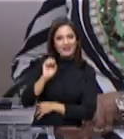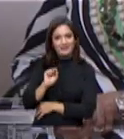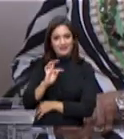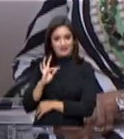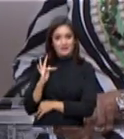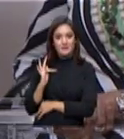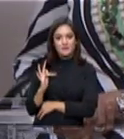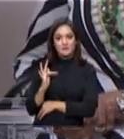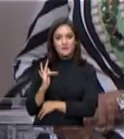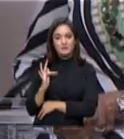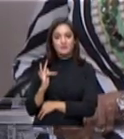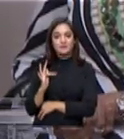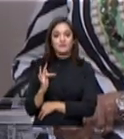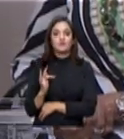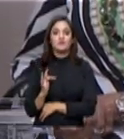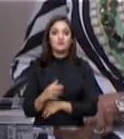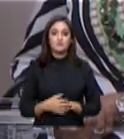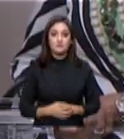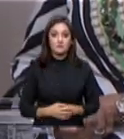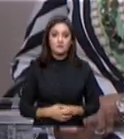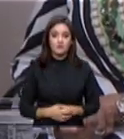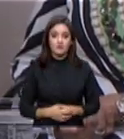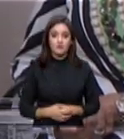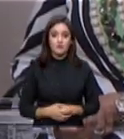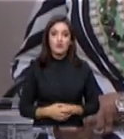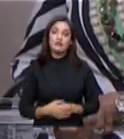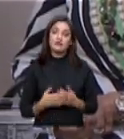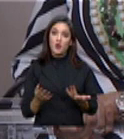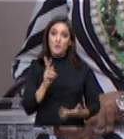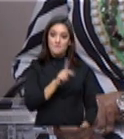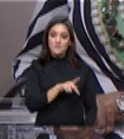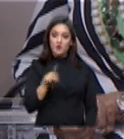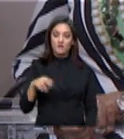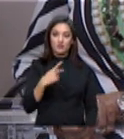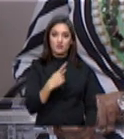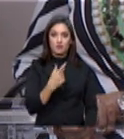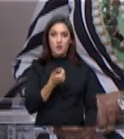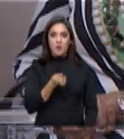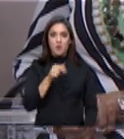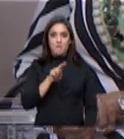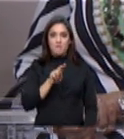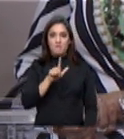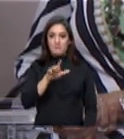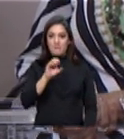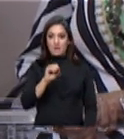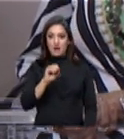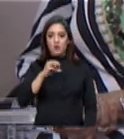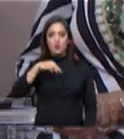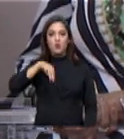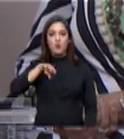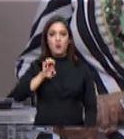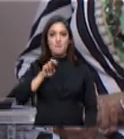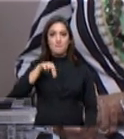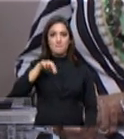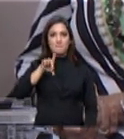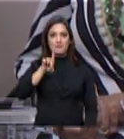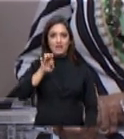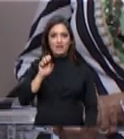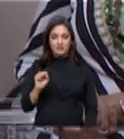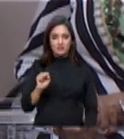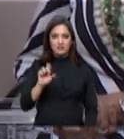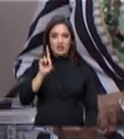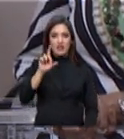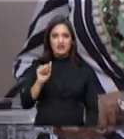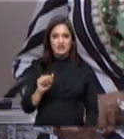Corte. Coube ao genial professor Paulo Mendes da Rocha, da Faculdade de Arquitetura